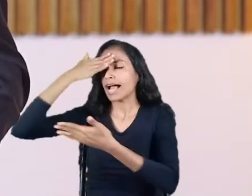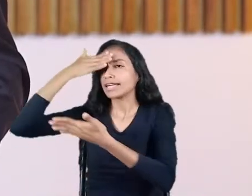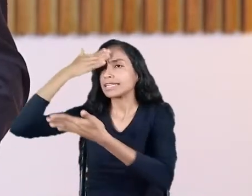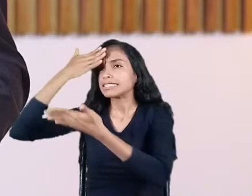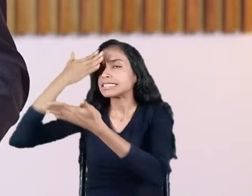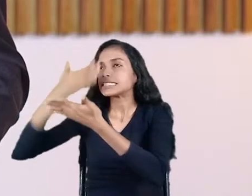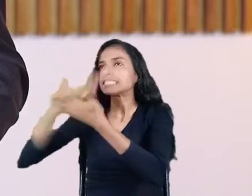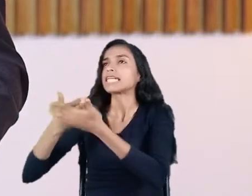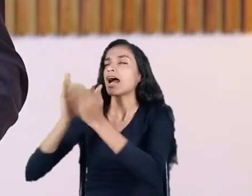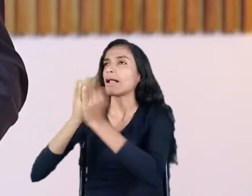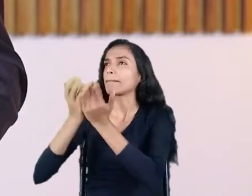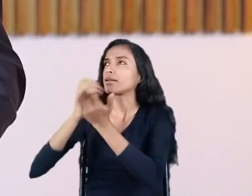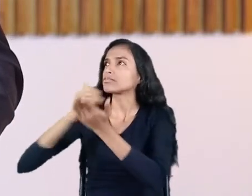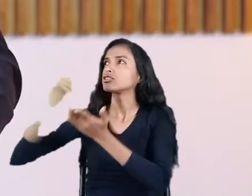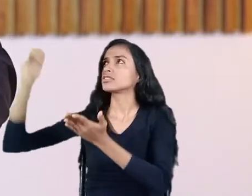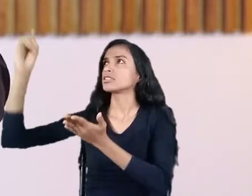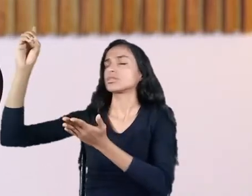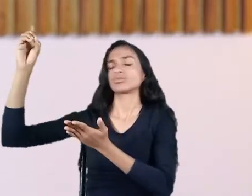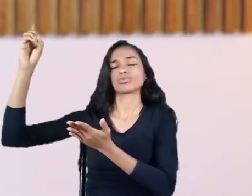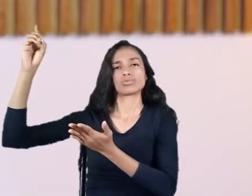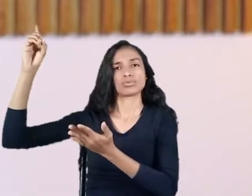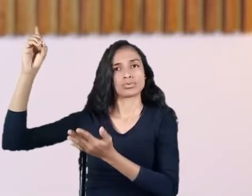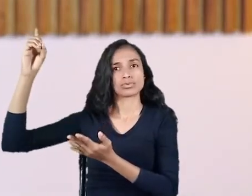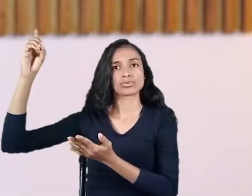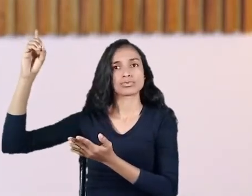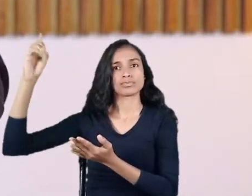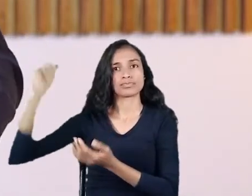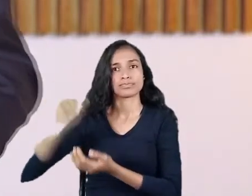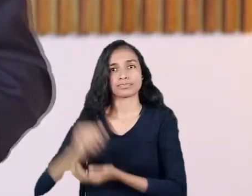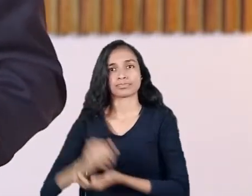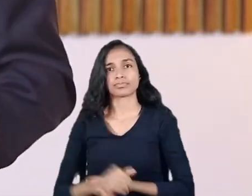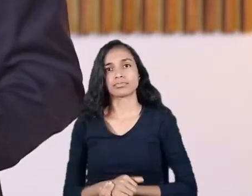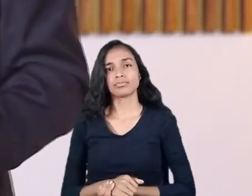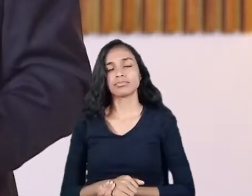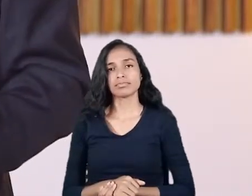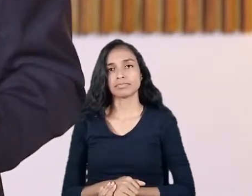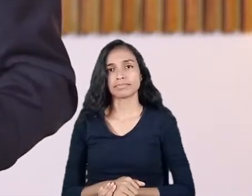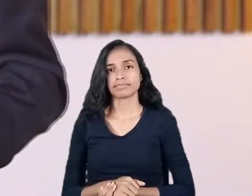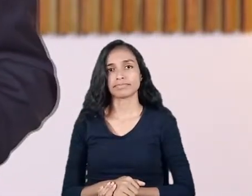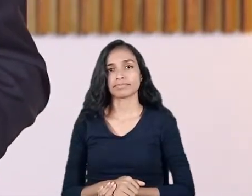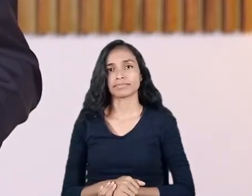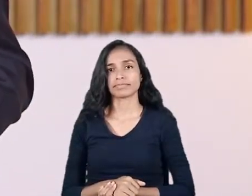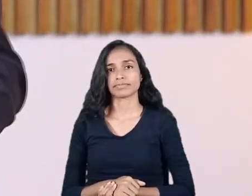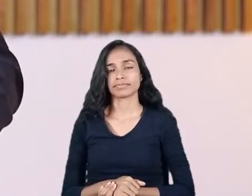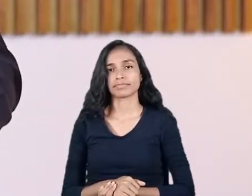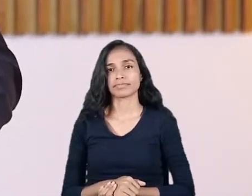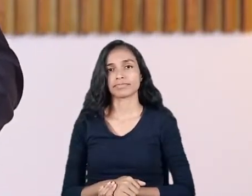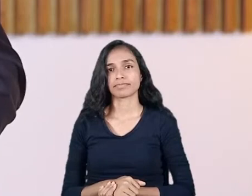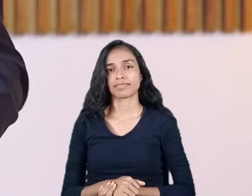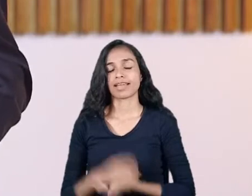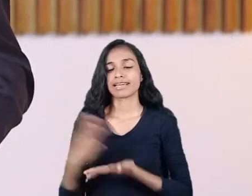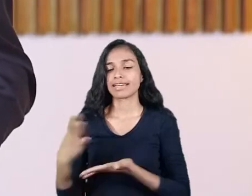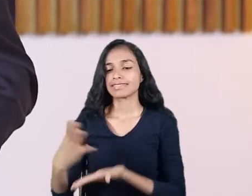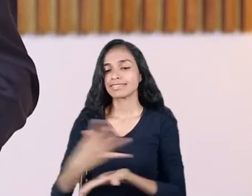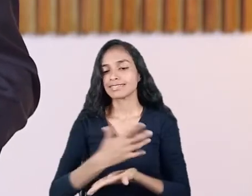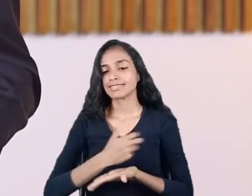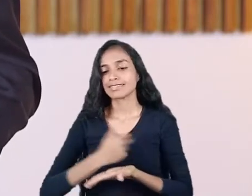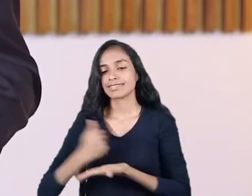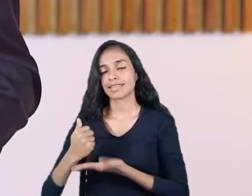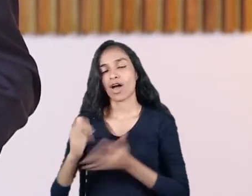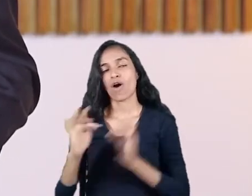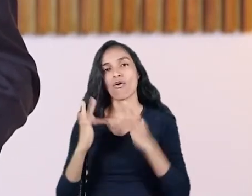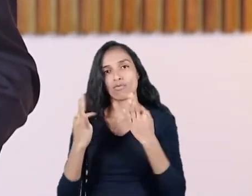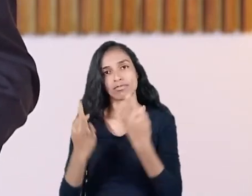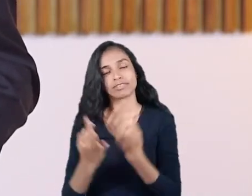providências, nas orientações, na sua palavra, de tal forma que que salvemos a nossa família, que salvemos